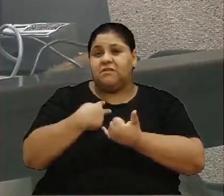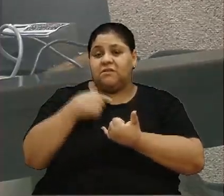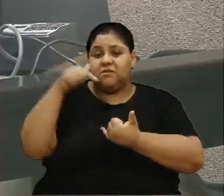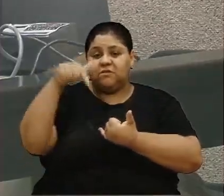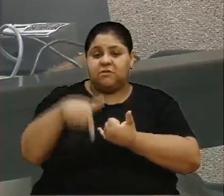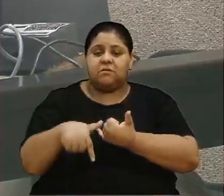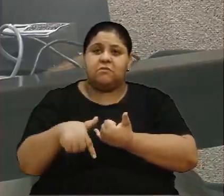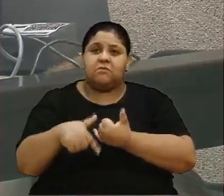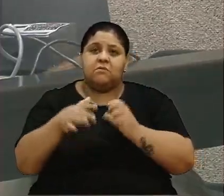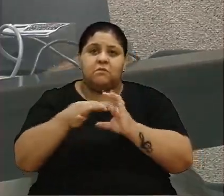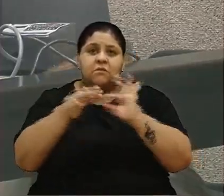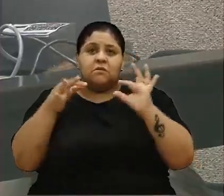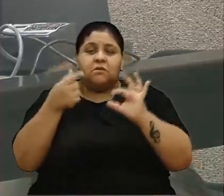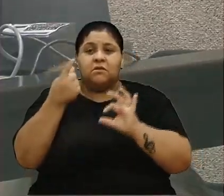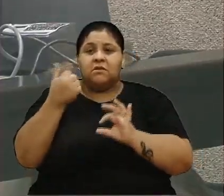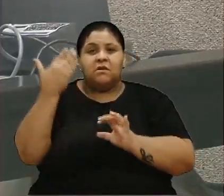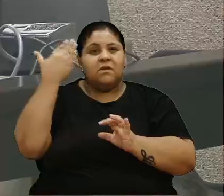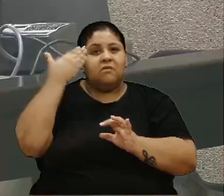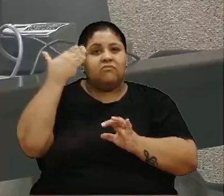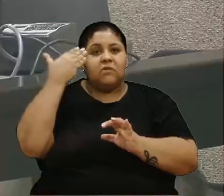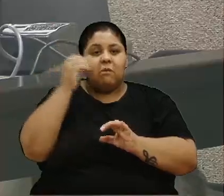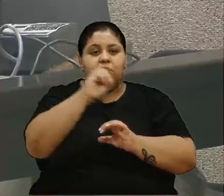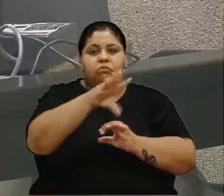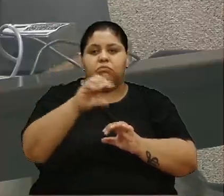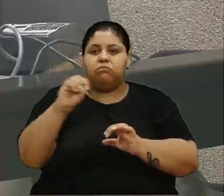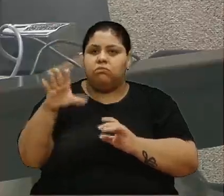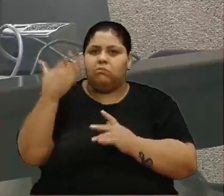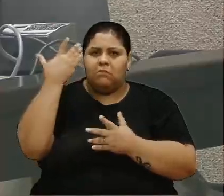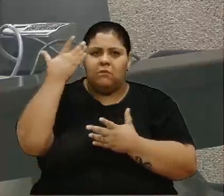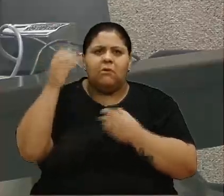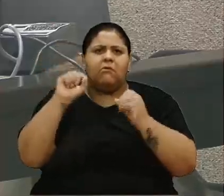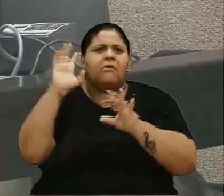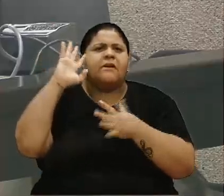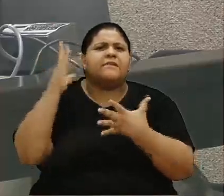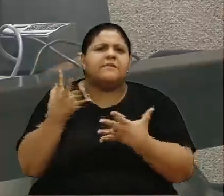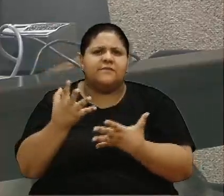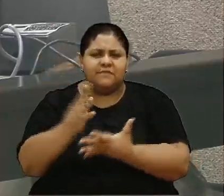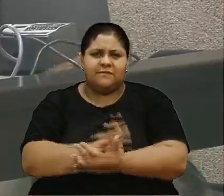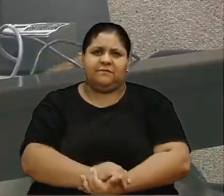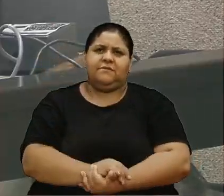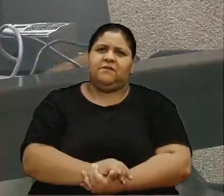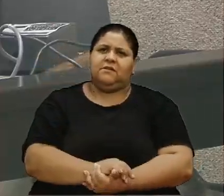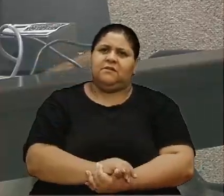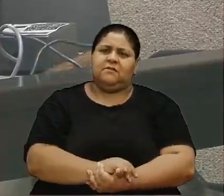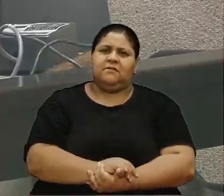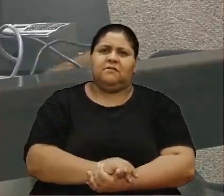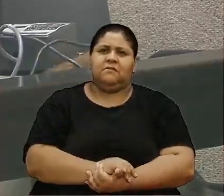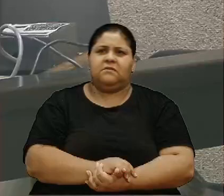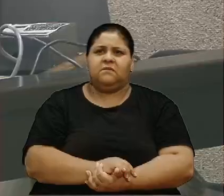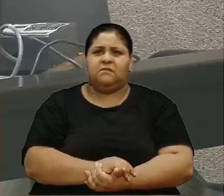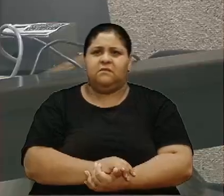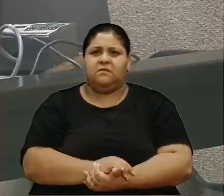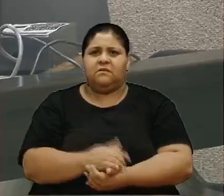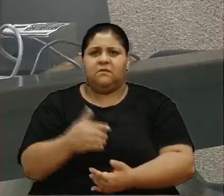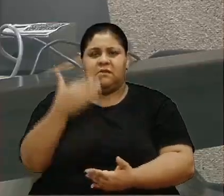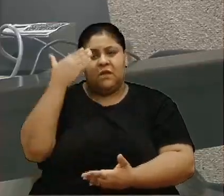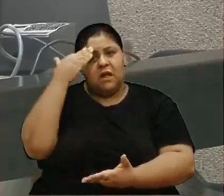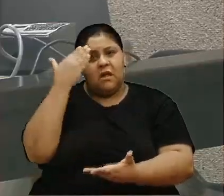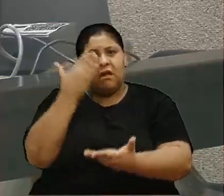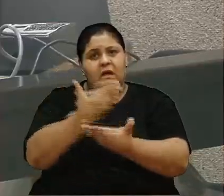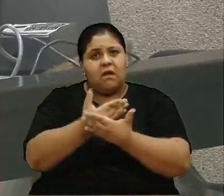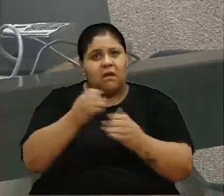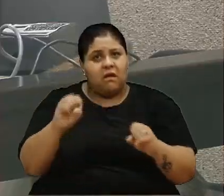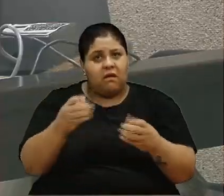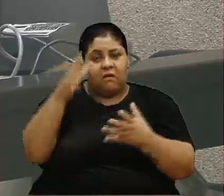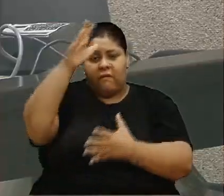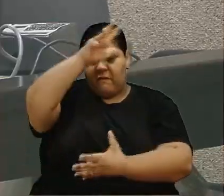e liberar recursos sem saber para onde é que vai, para o que vai, o que está acontecendo. Então, eu acredito que as festas que o